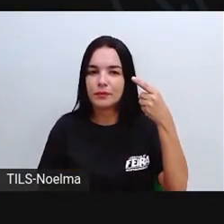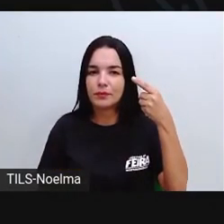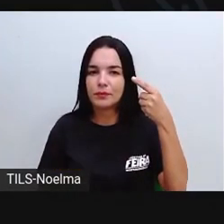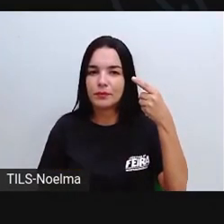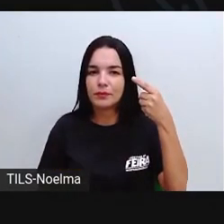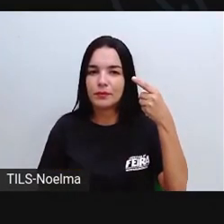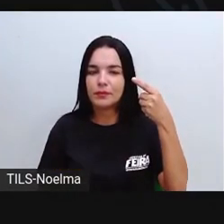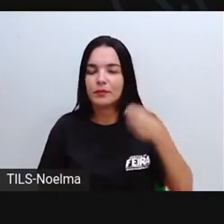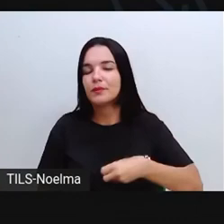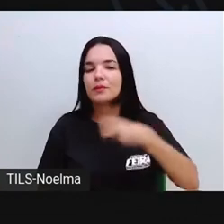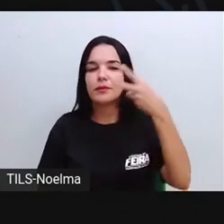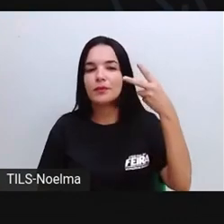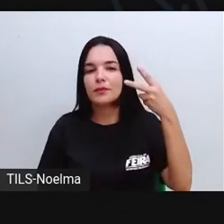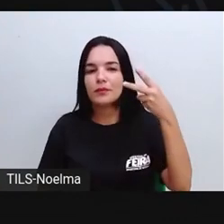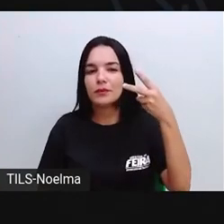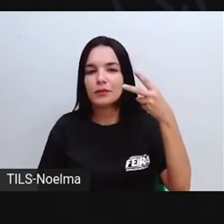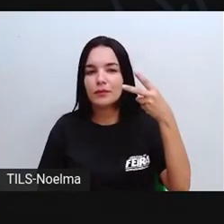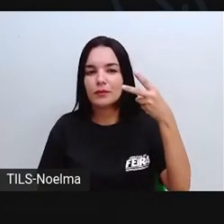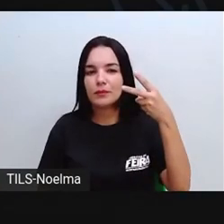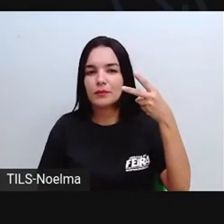Um,